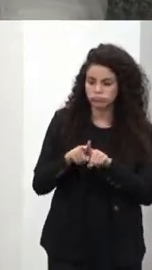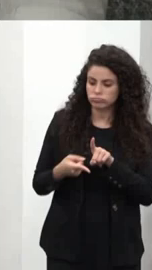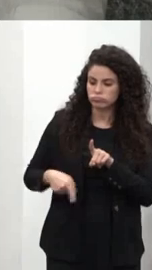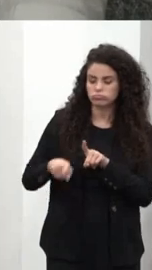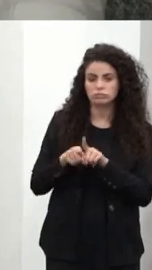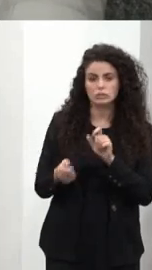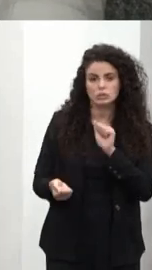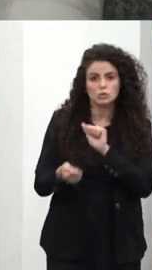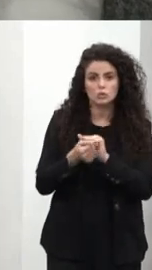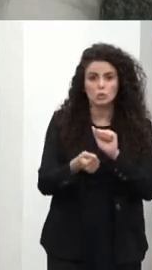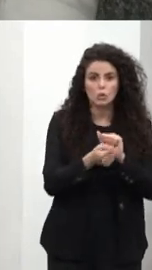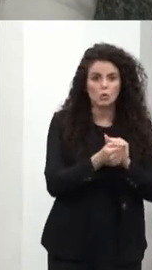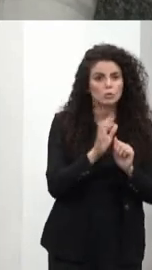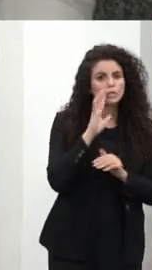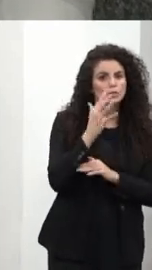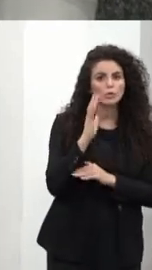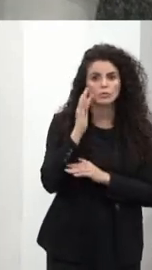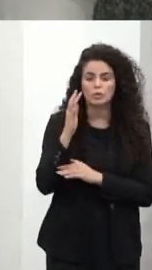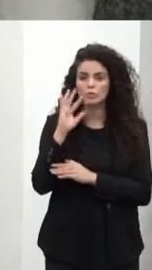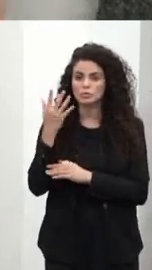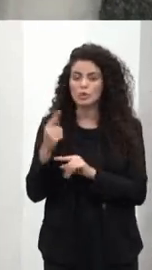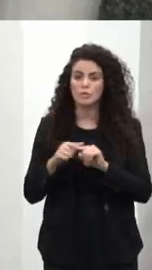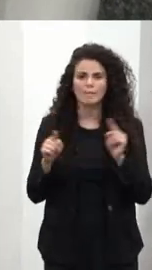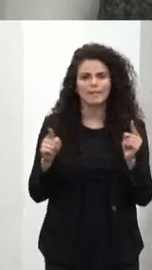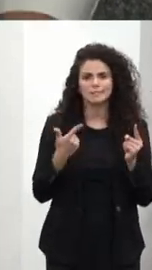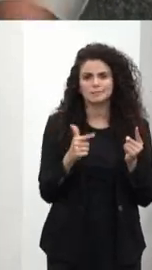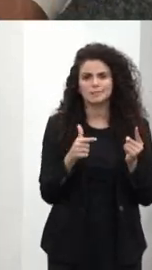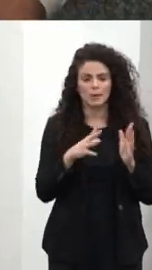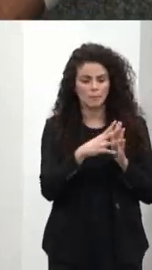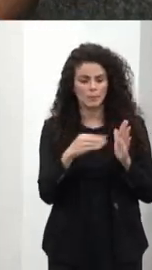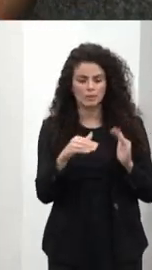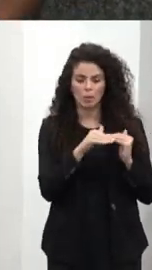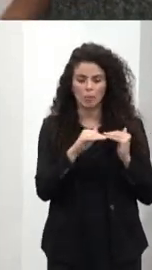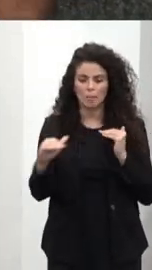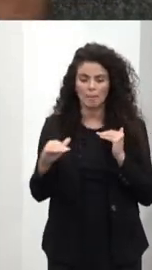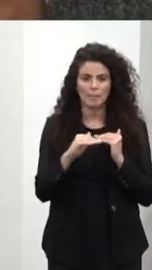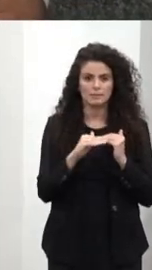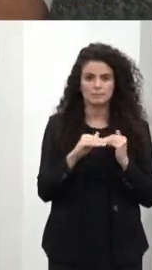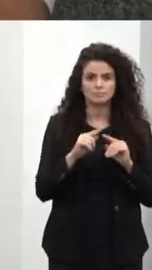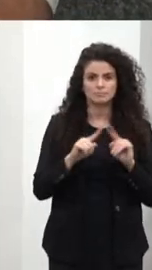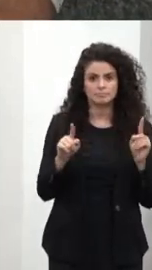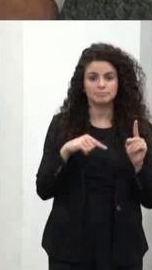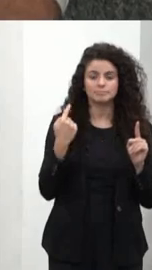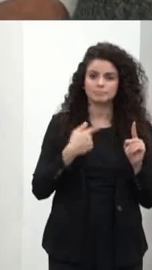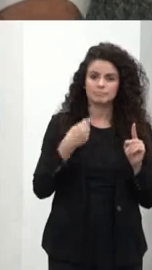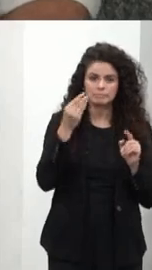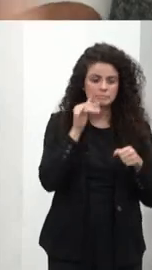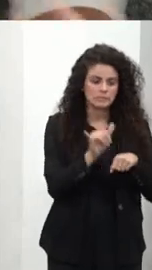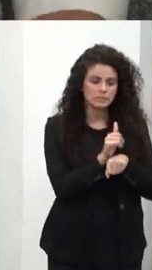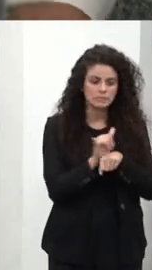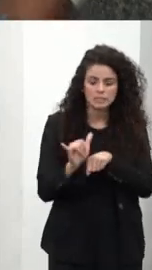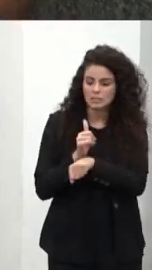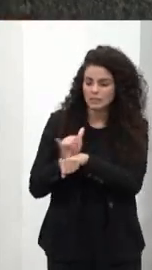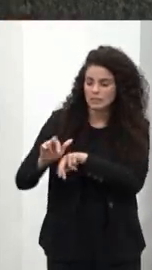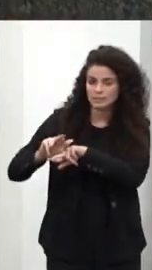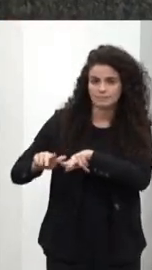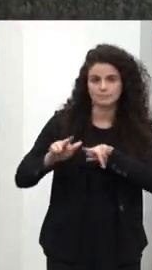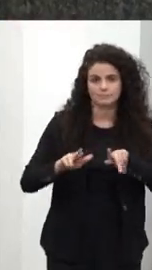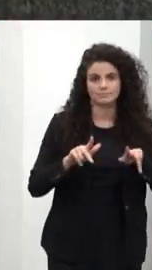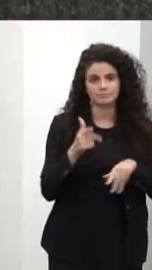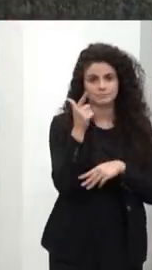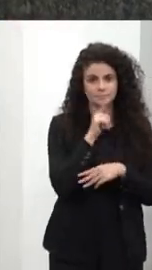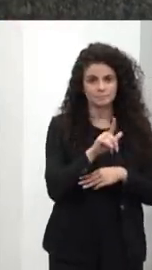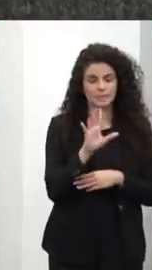a região assim não é passar uma régua né o Instituto Federal a gente fez teve a oportunidade de fazer isso eu fui gestor lá